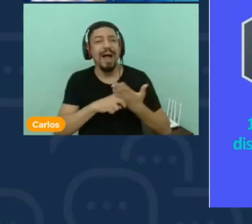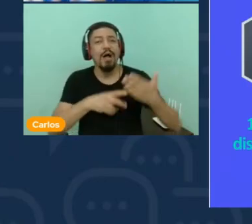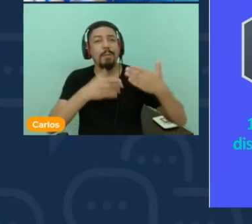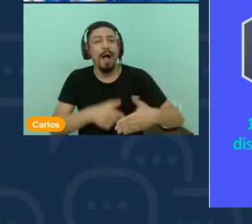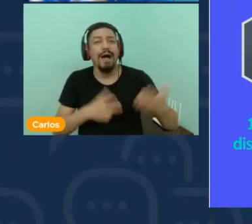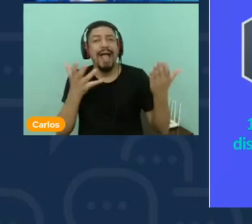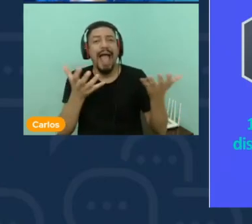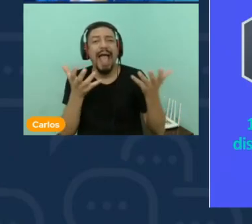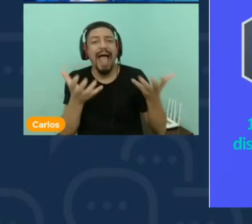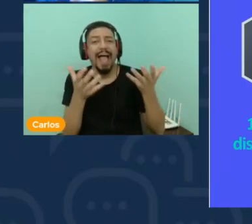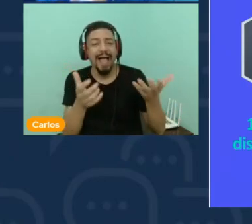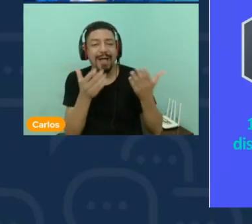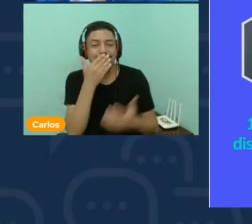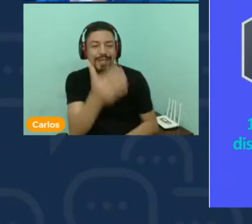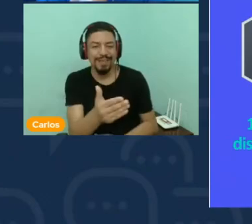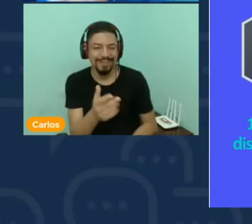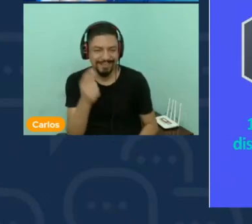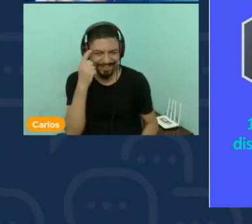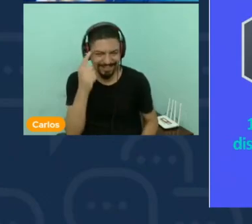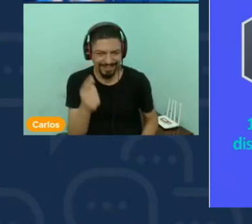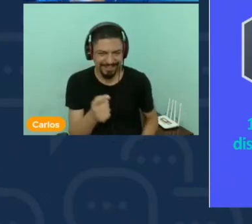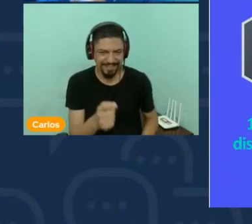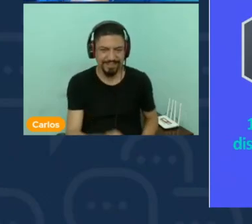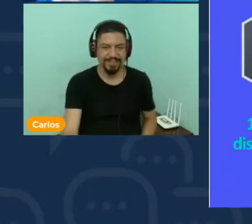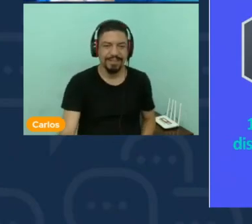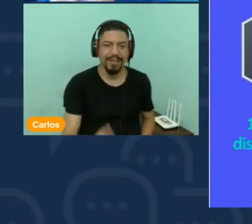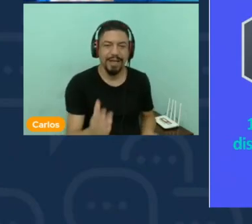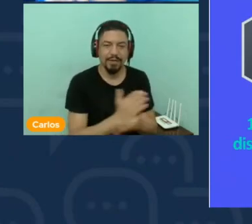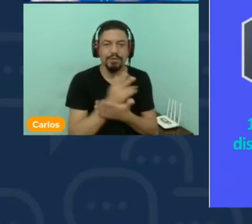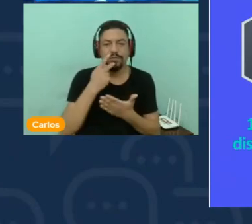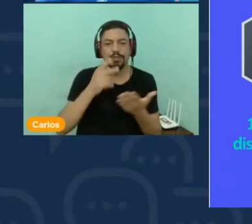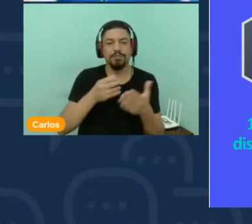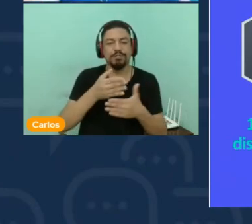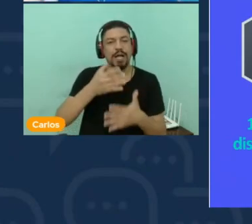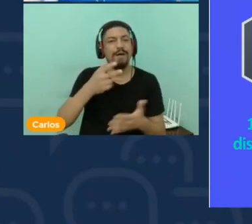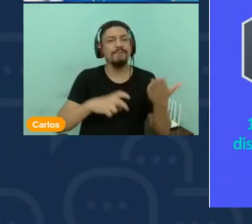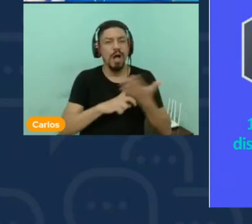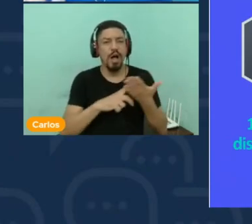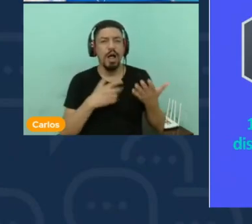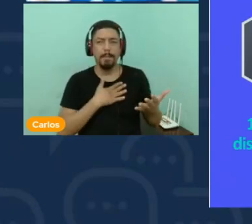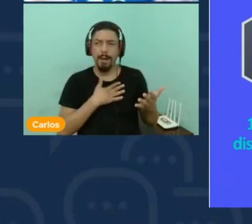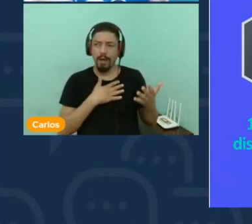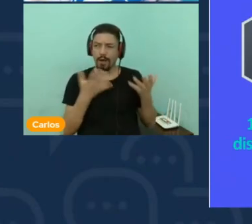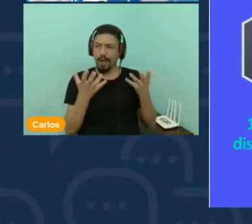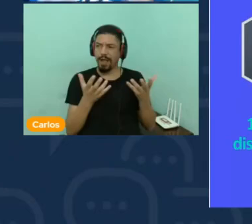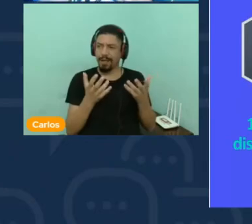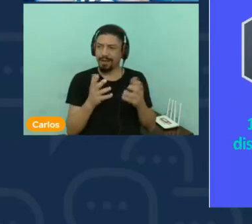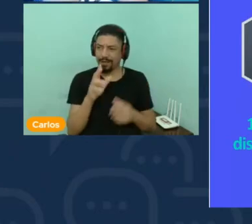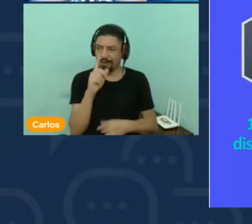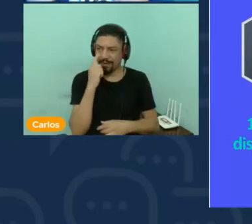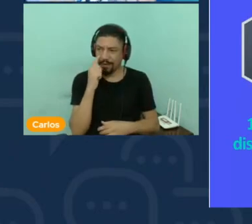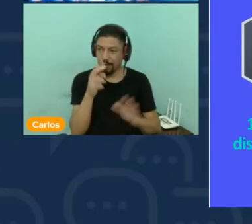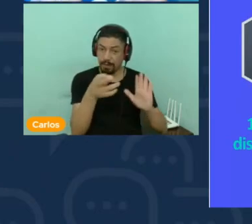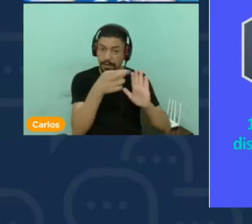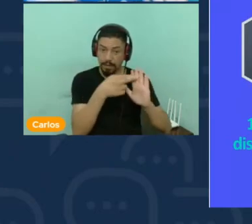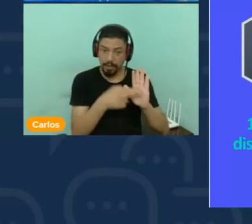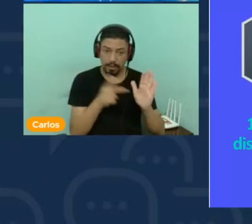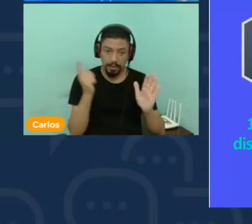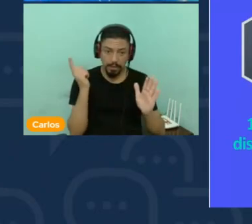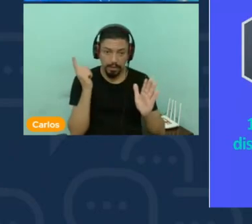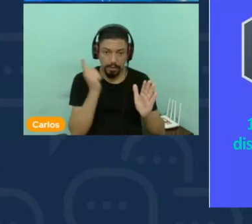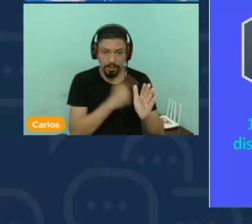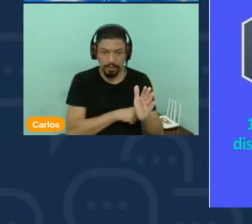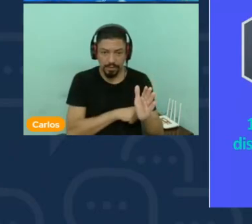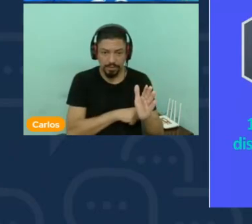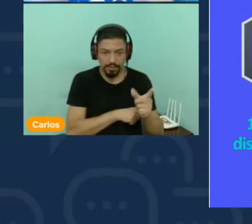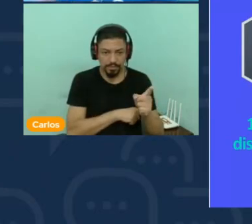Não estavam falando aí no chat? O voucher é meu. Quais são as regras, pessoal, para concorrer ao